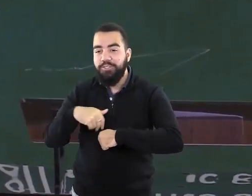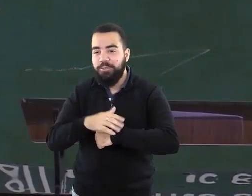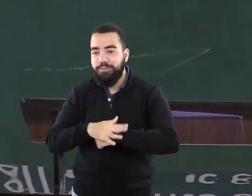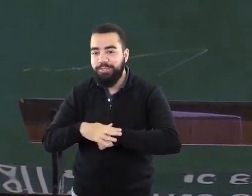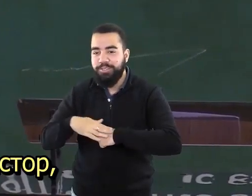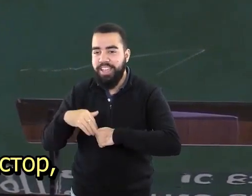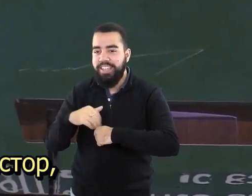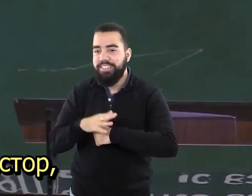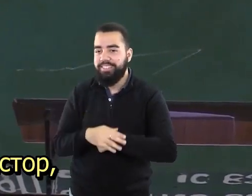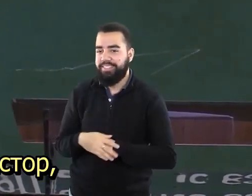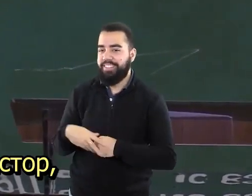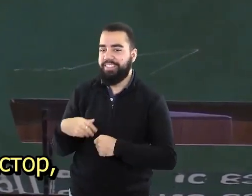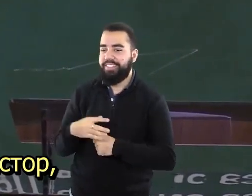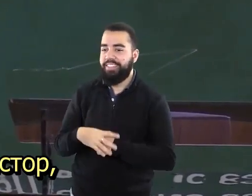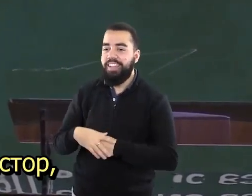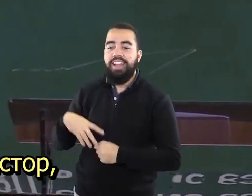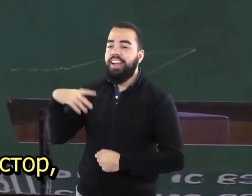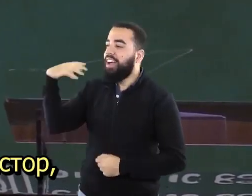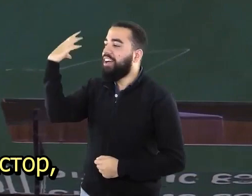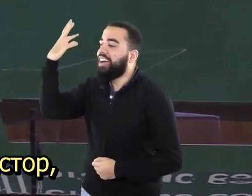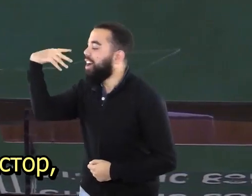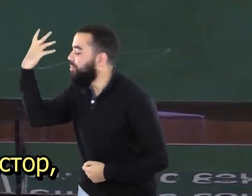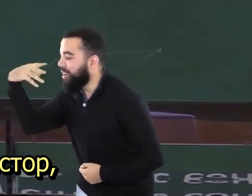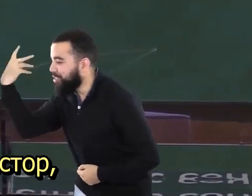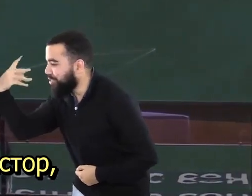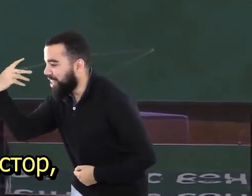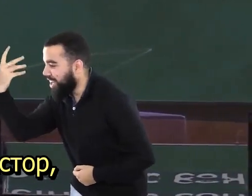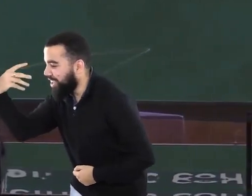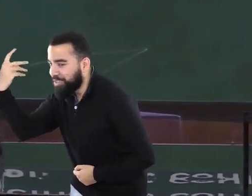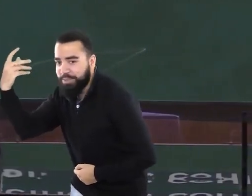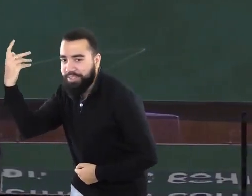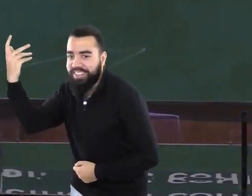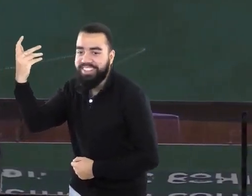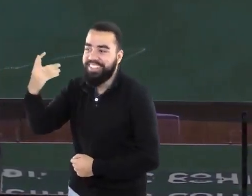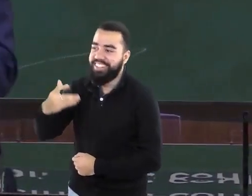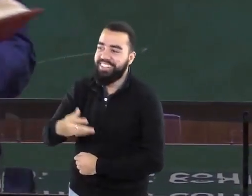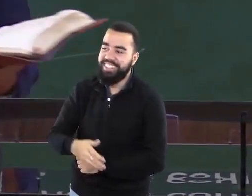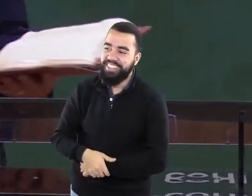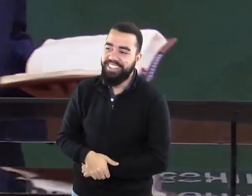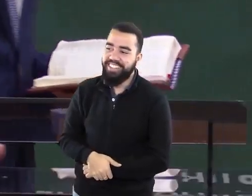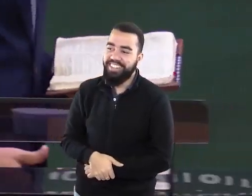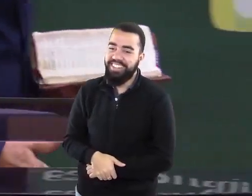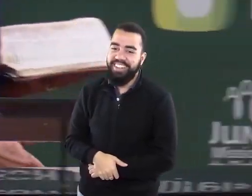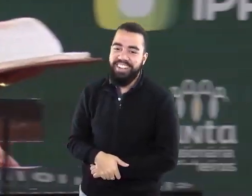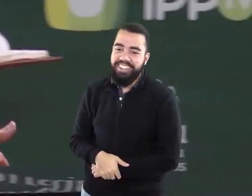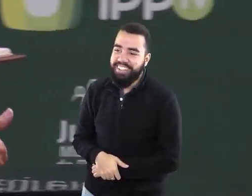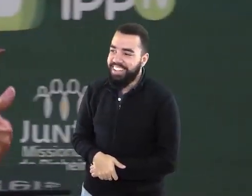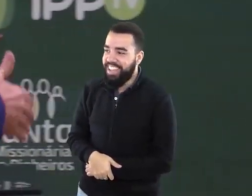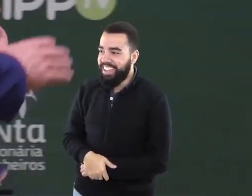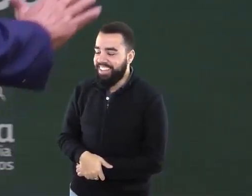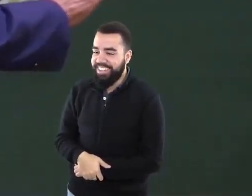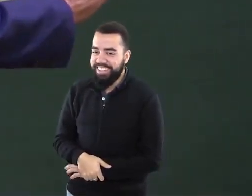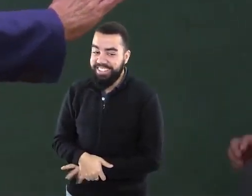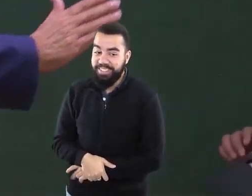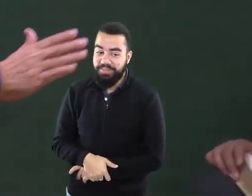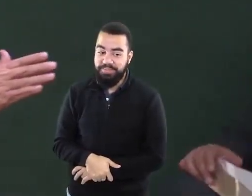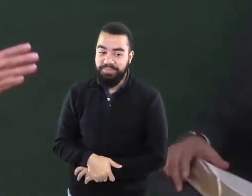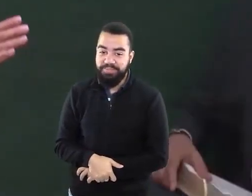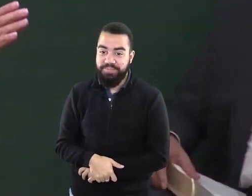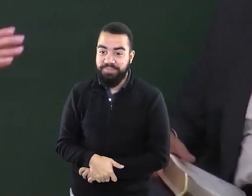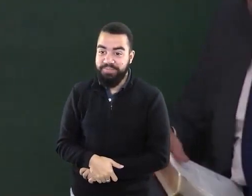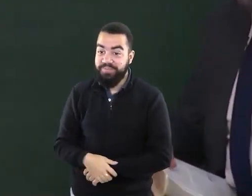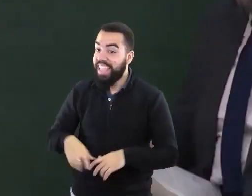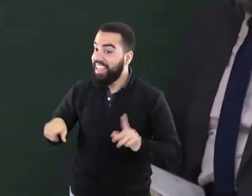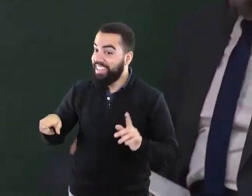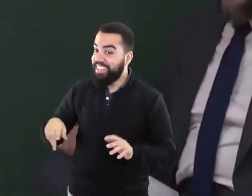romântico. Eu sei que os homens de Pinheiros, né, pastor, são muito românticos. Aqui o negócio é